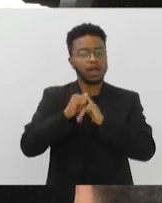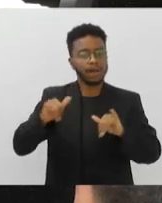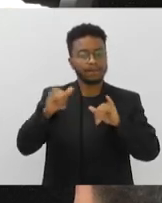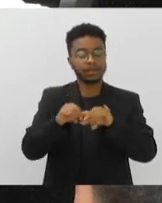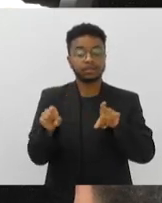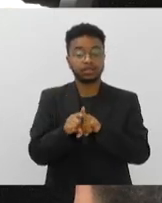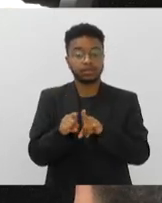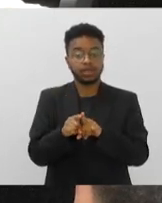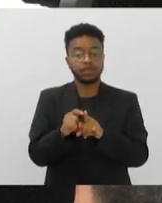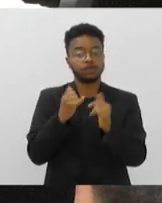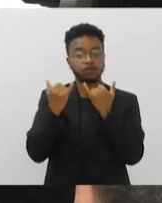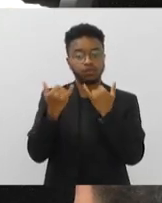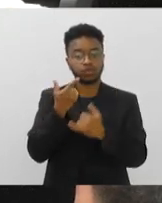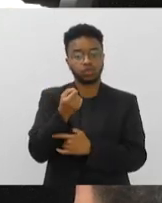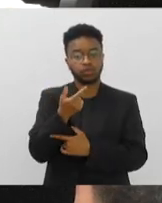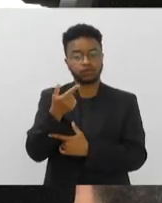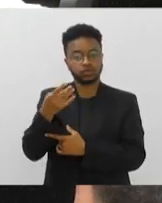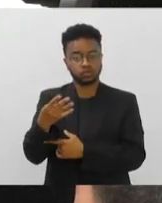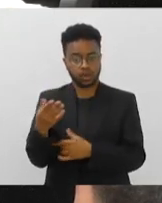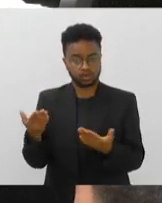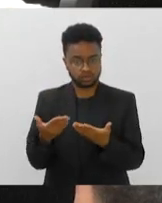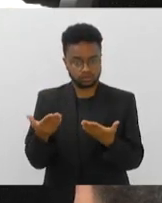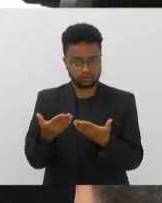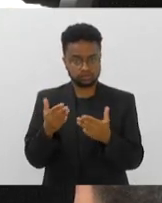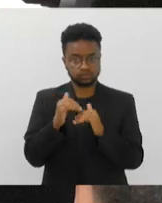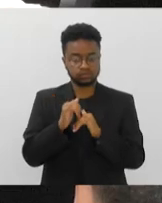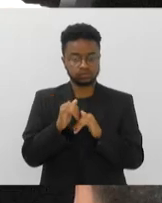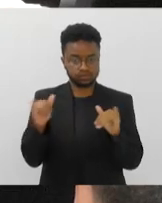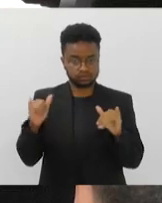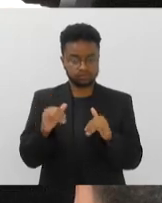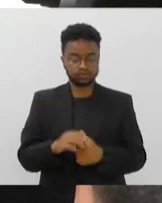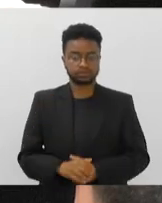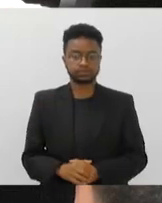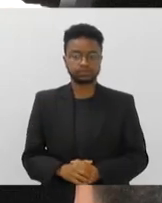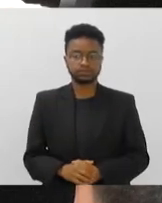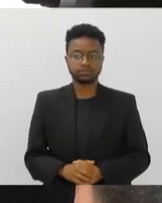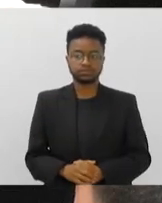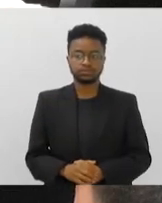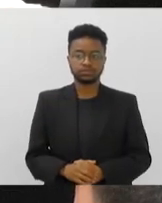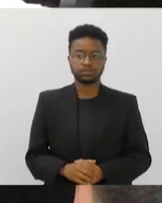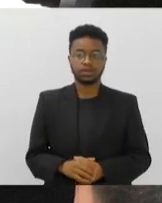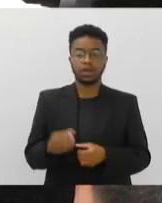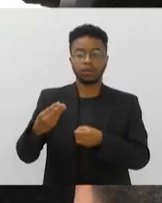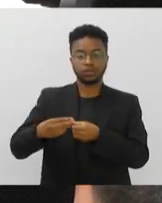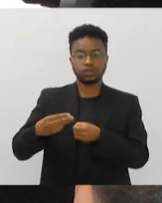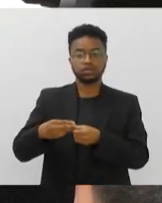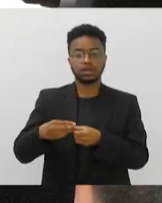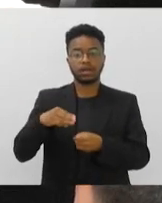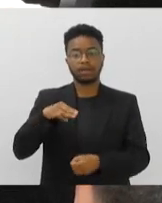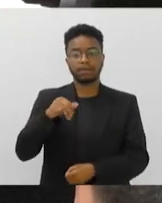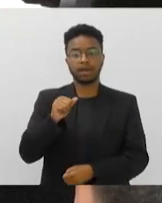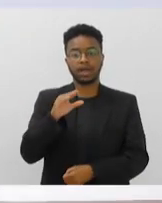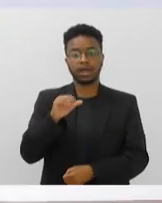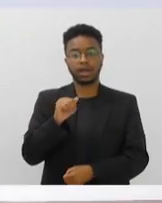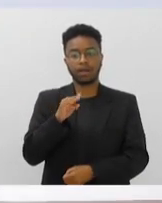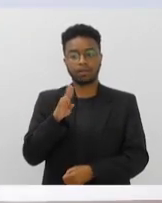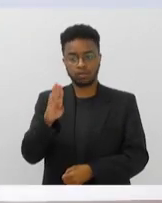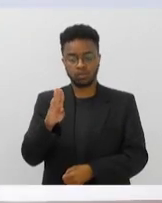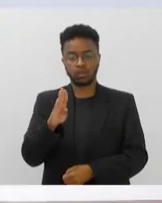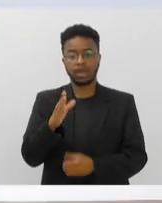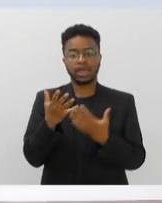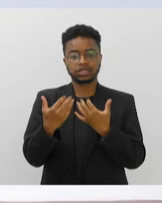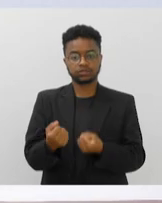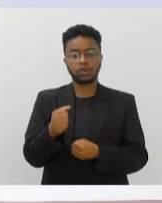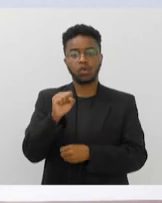agora dados de 2024 da dessa da declaração eh o município de Conceição de Macabu é recador R